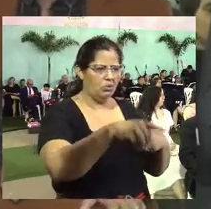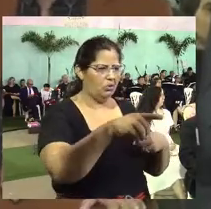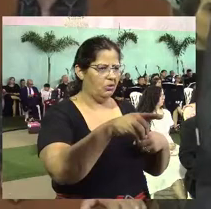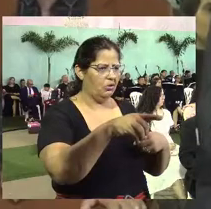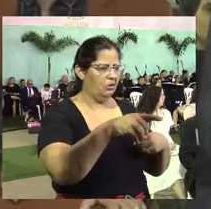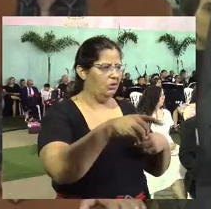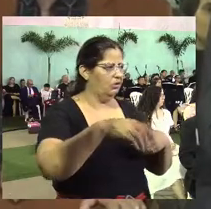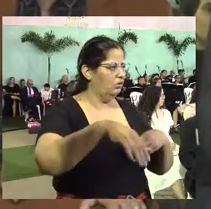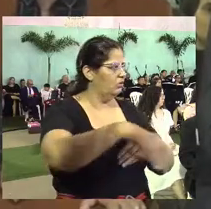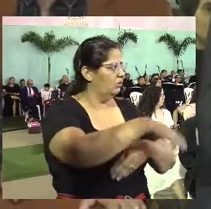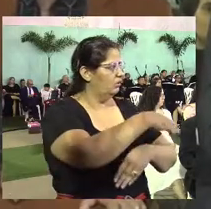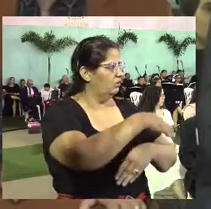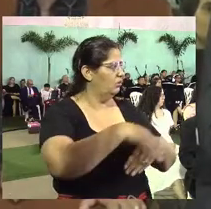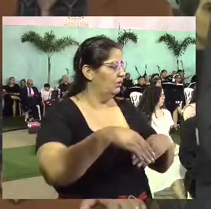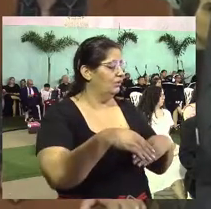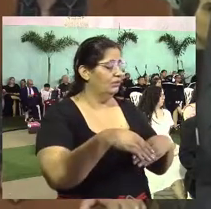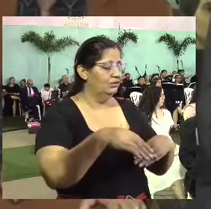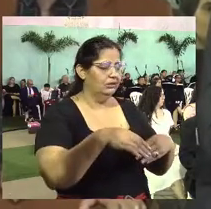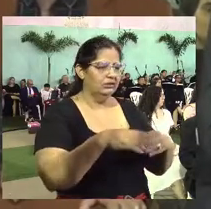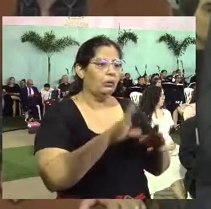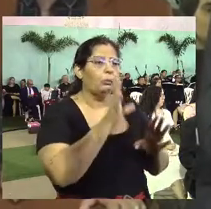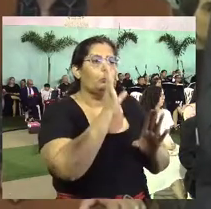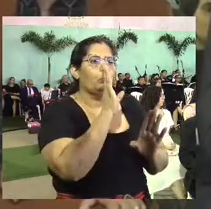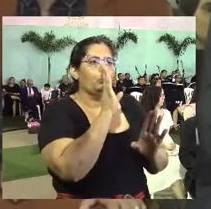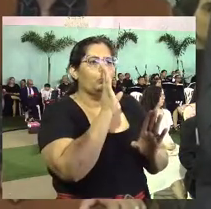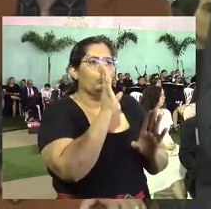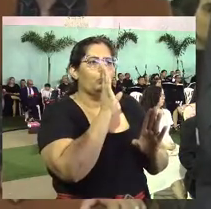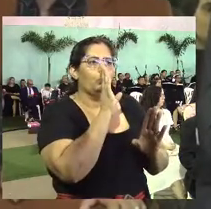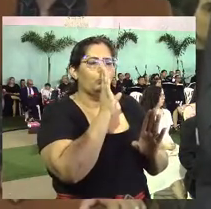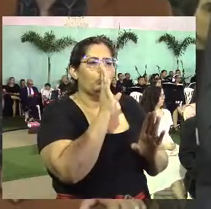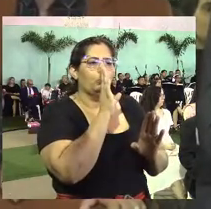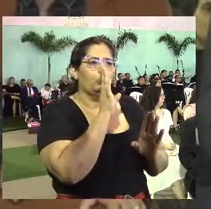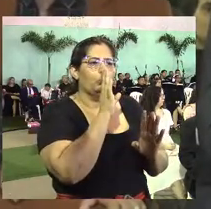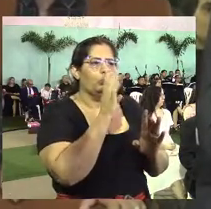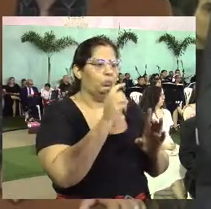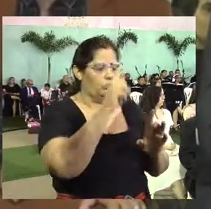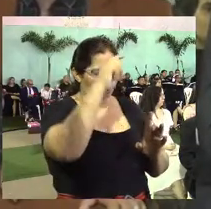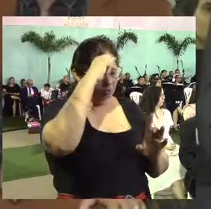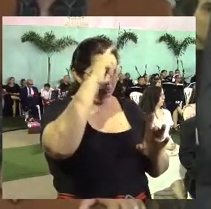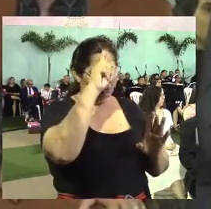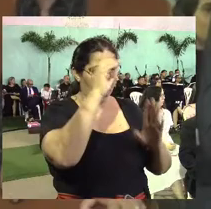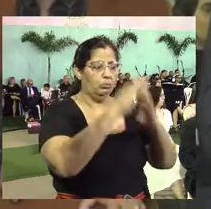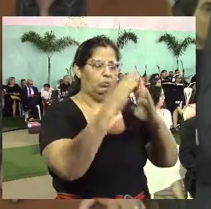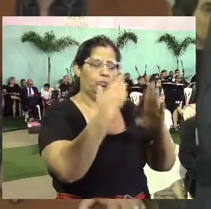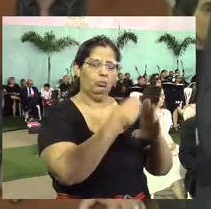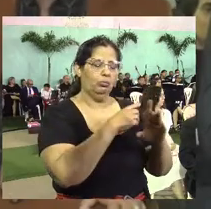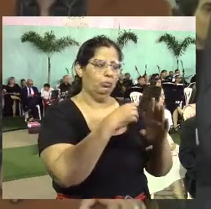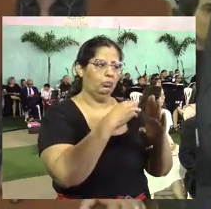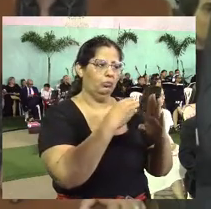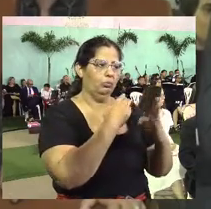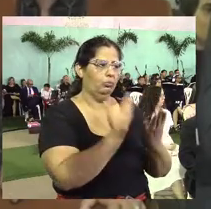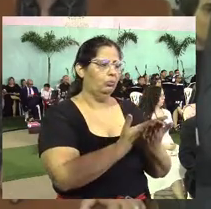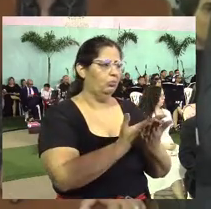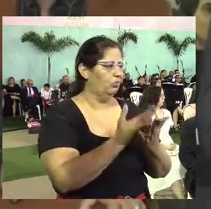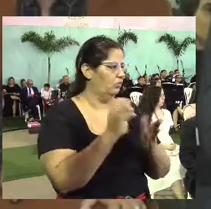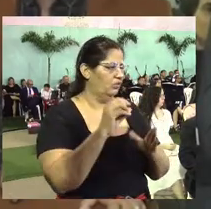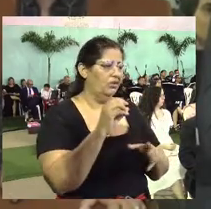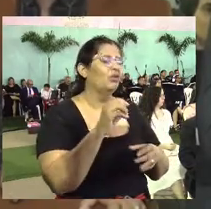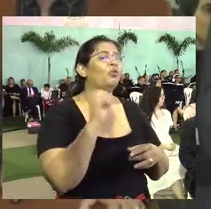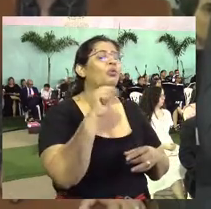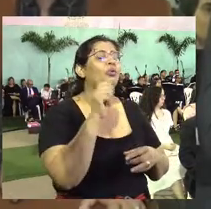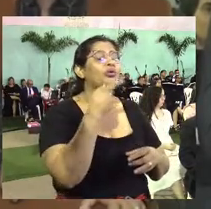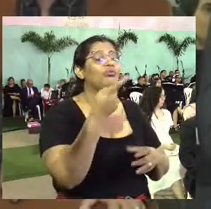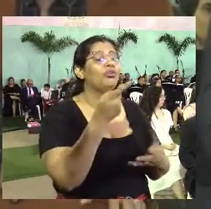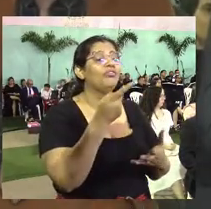elétrico na frente de hospital tem a lei do silêncio nem escola e nem hospital e agora como é que eu prego para as almas dentro